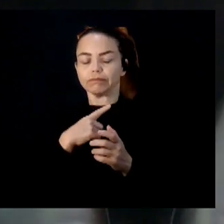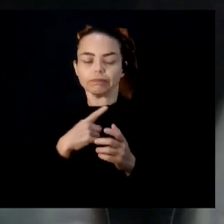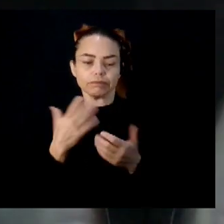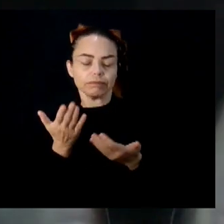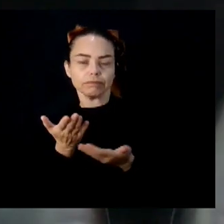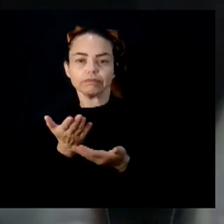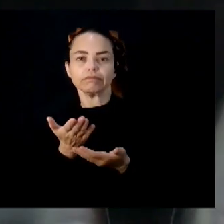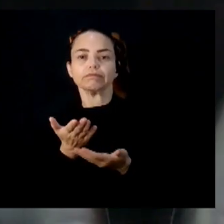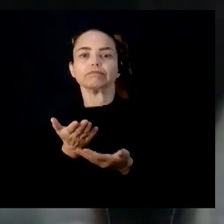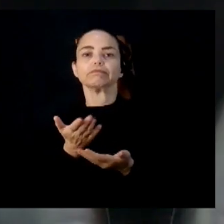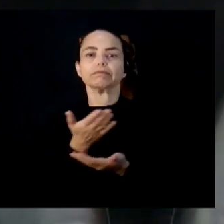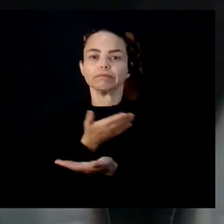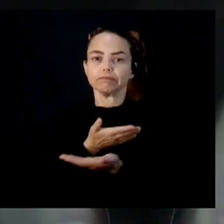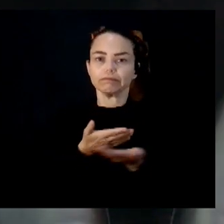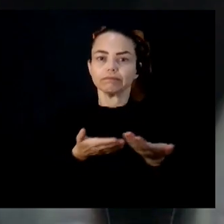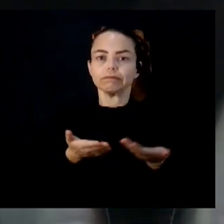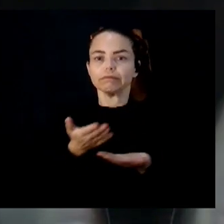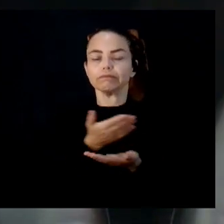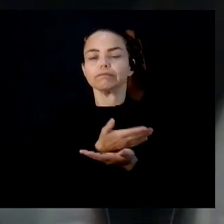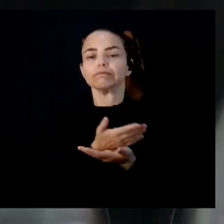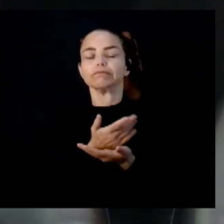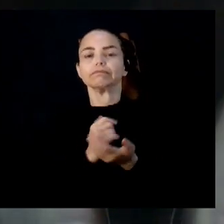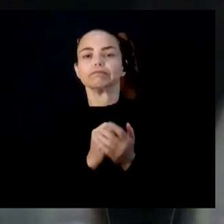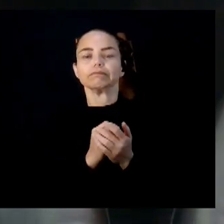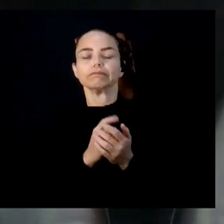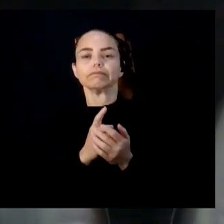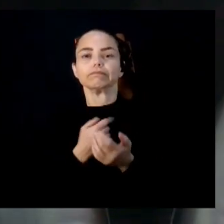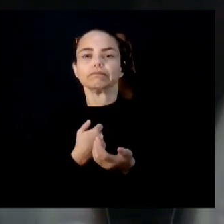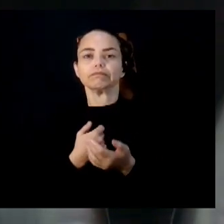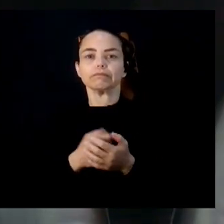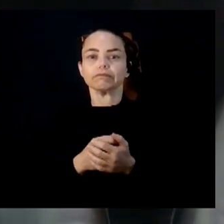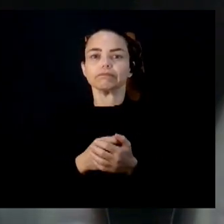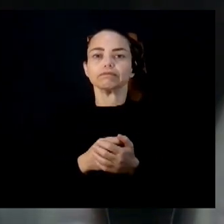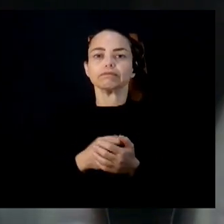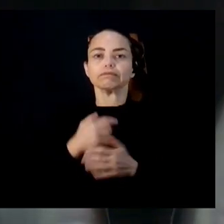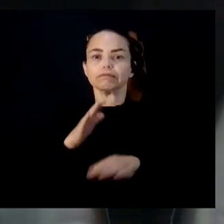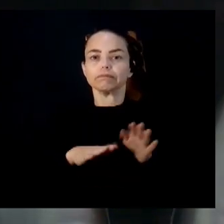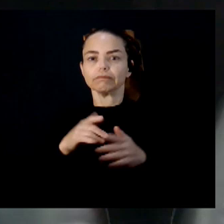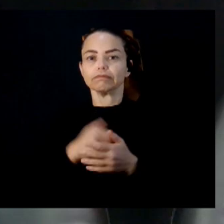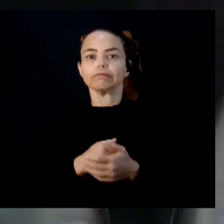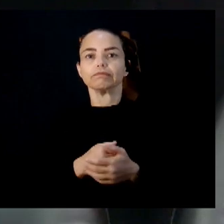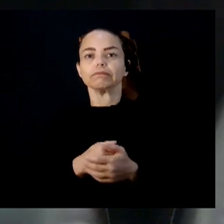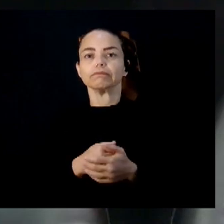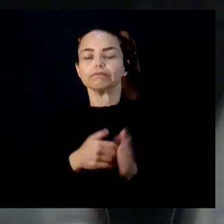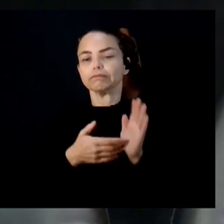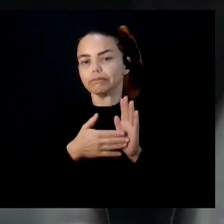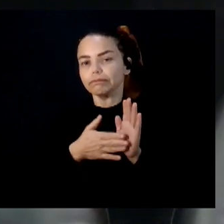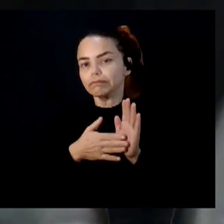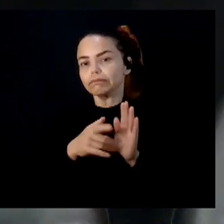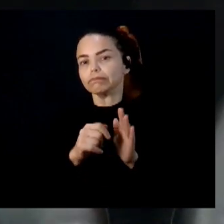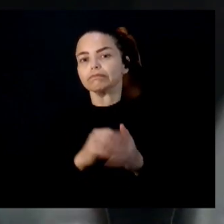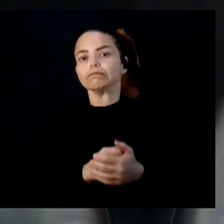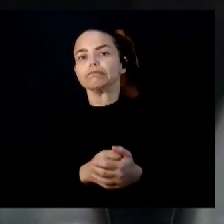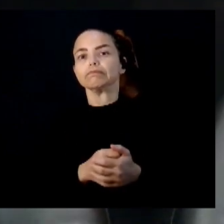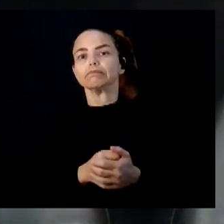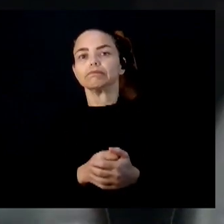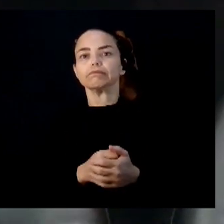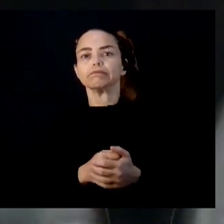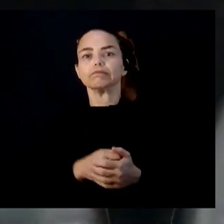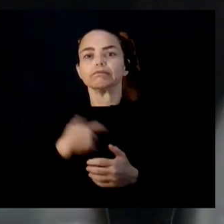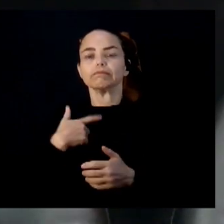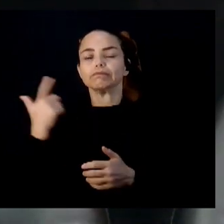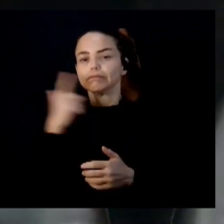ela leva muitas vezes a essa proposta de você